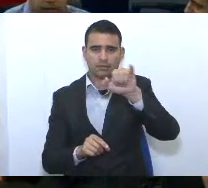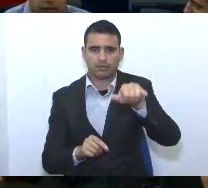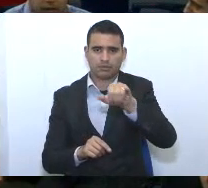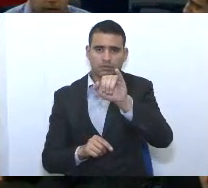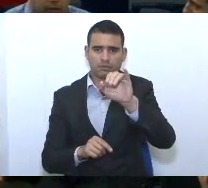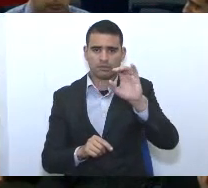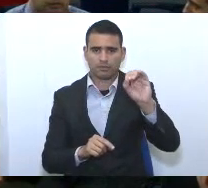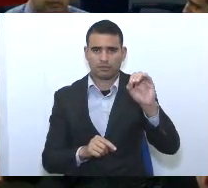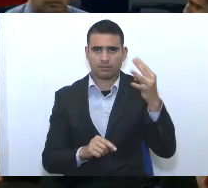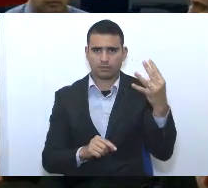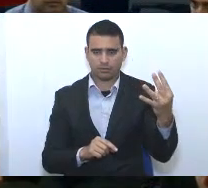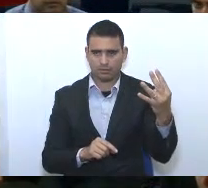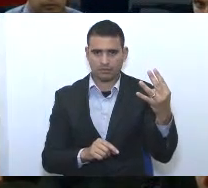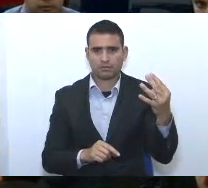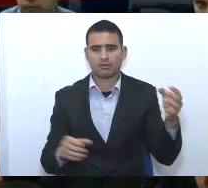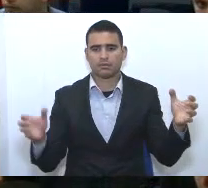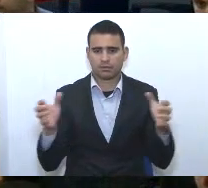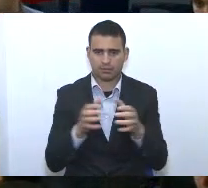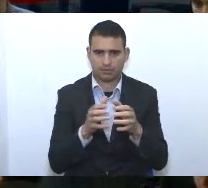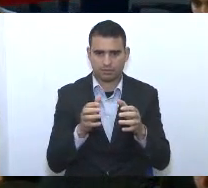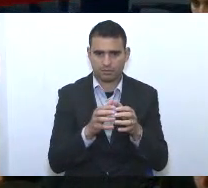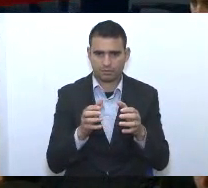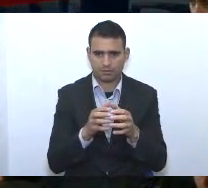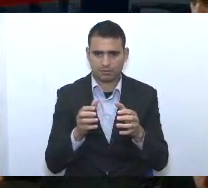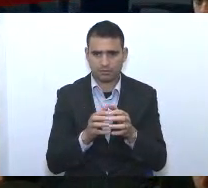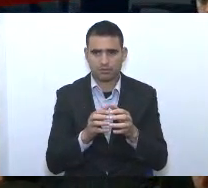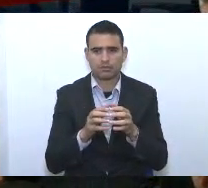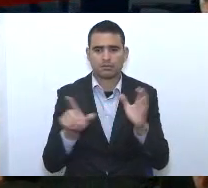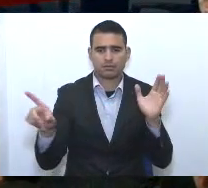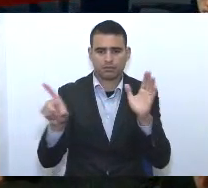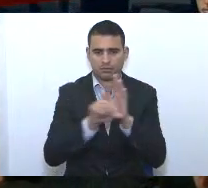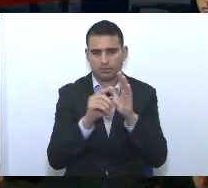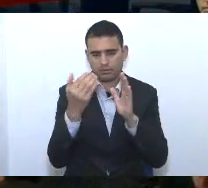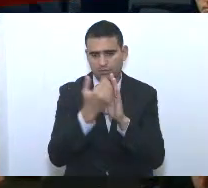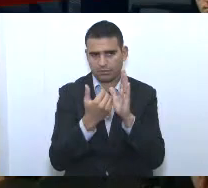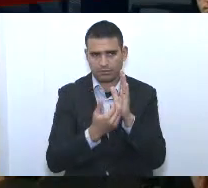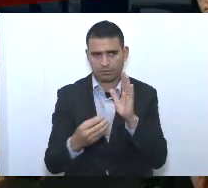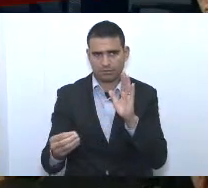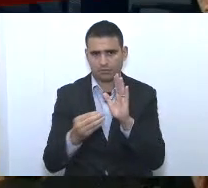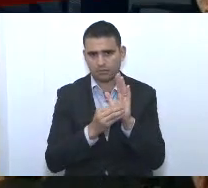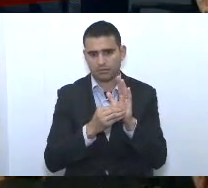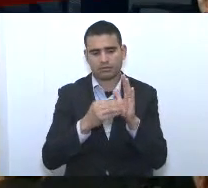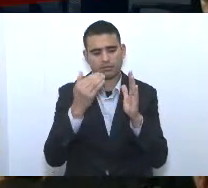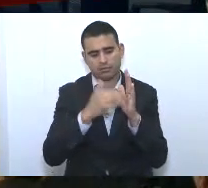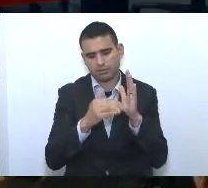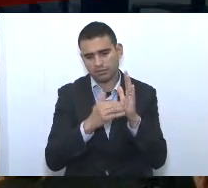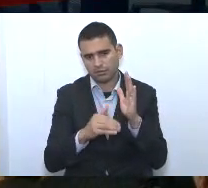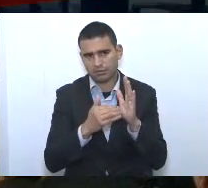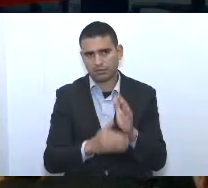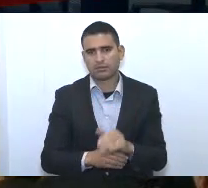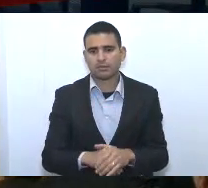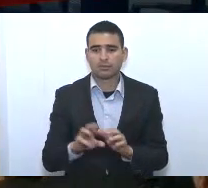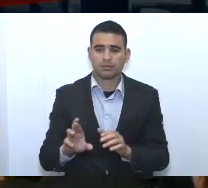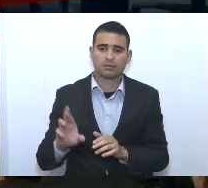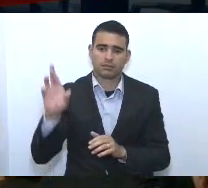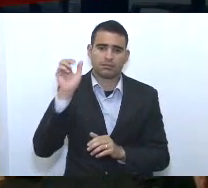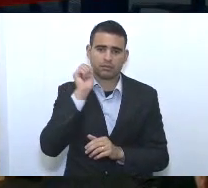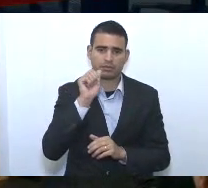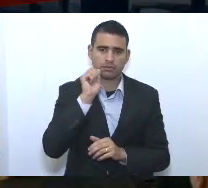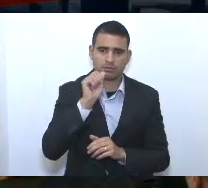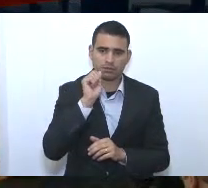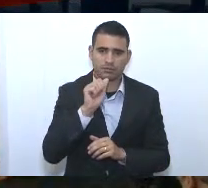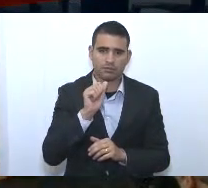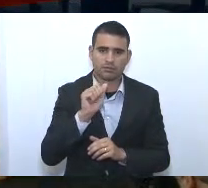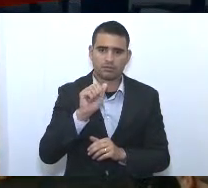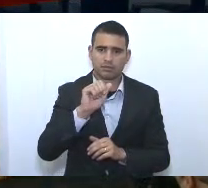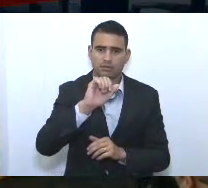nossa secretaria, o Departamento de Assuntos Fiscais, também dirigido pela doutora Dinailza da Silva Gabriel,